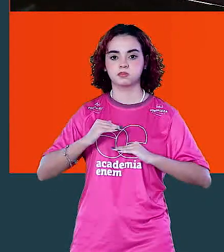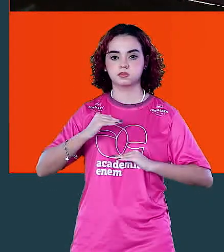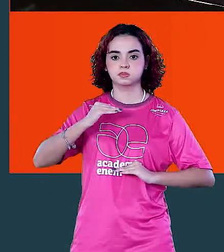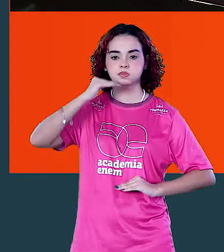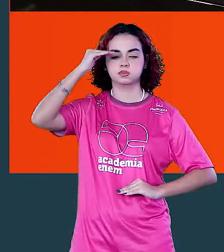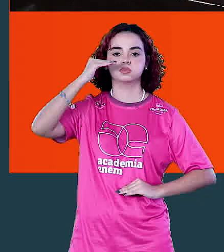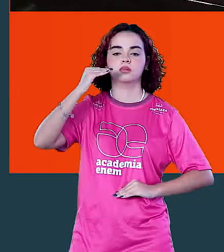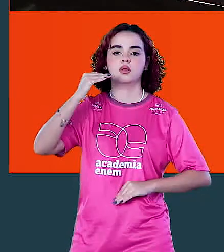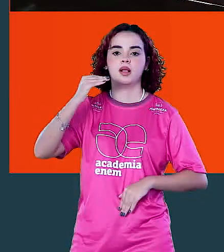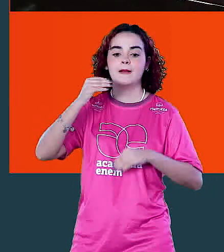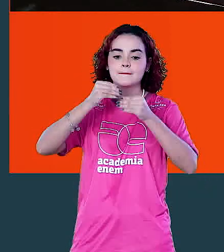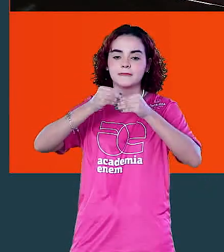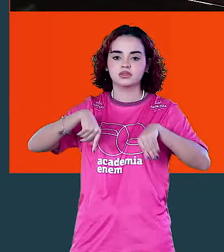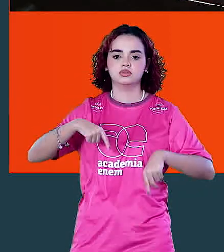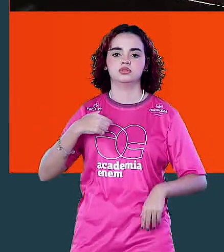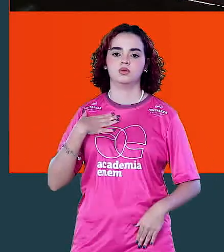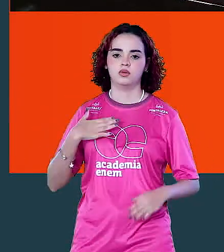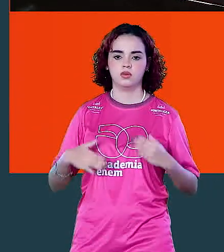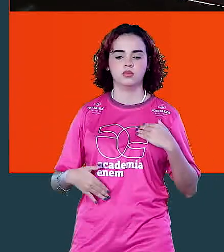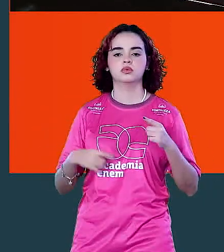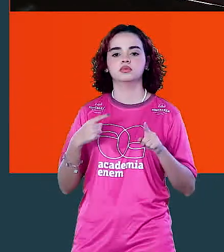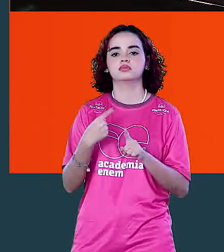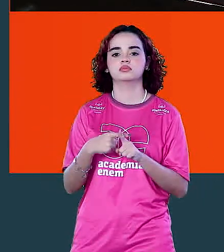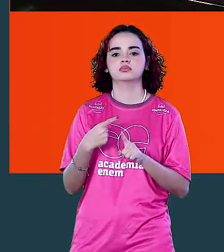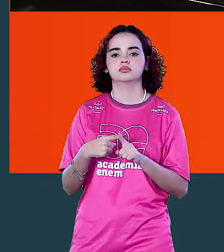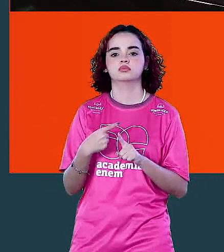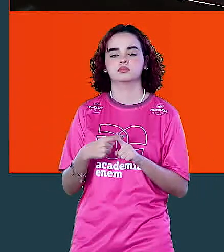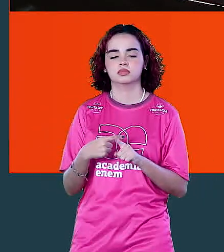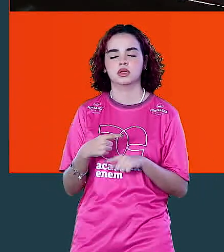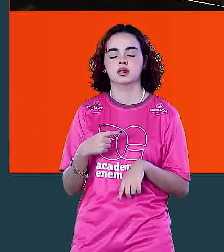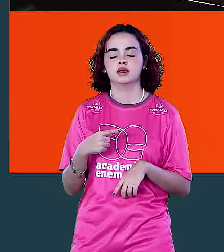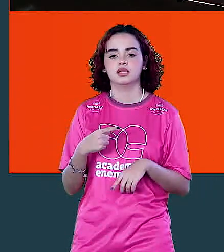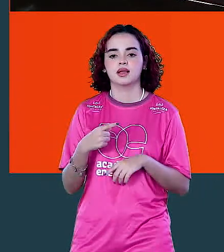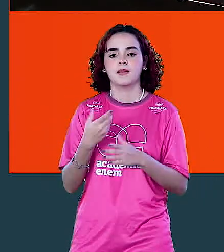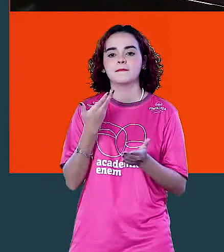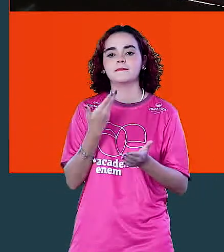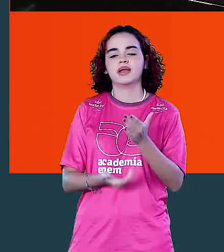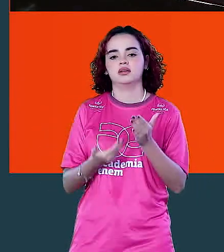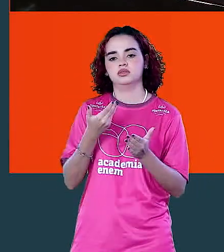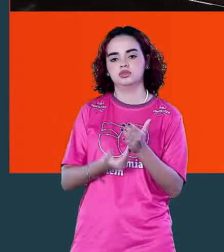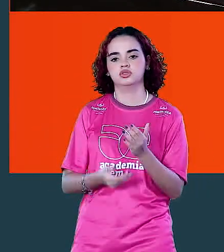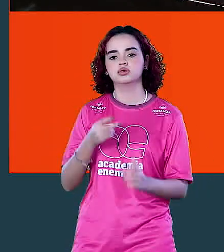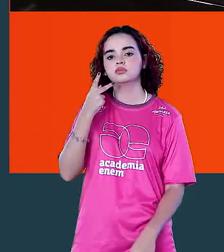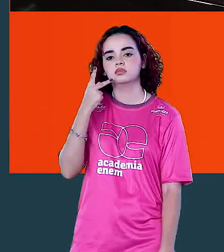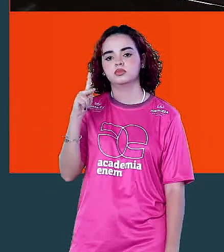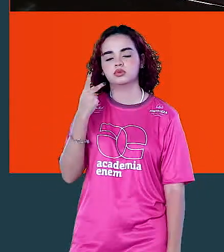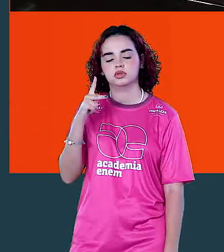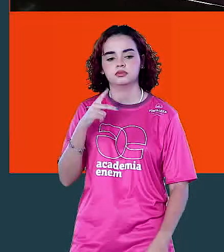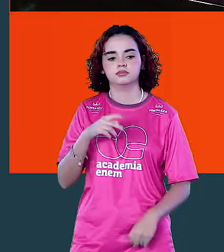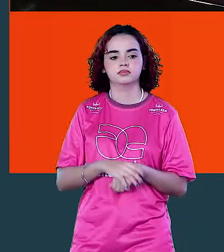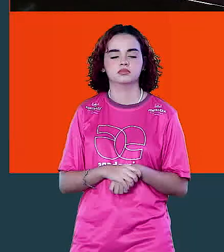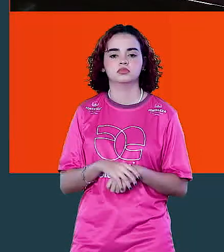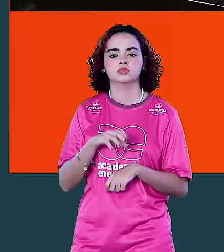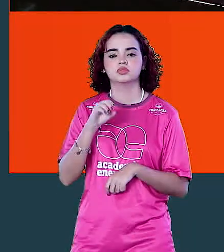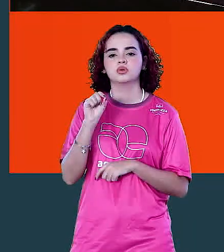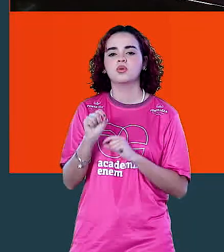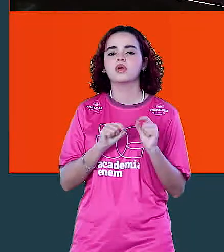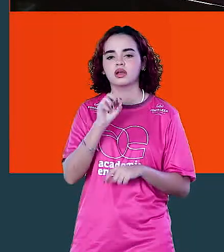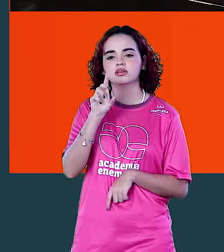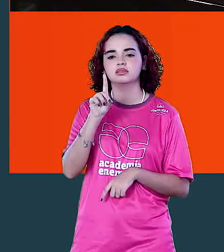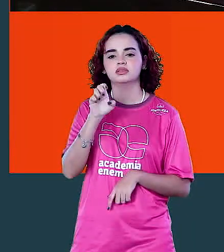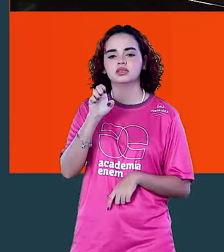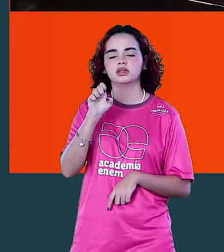nosso corpo. Porque ele desnatura as proteínas, né? O que é desnaturar as